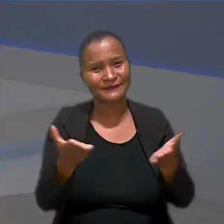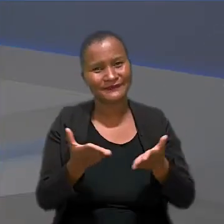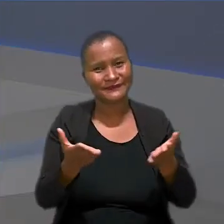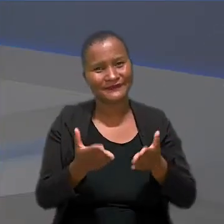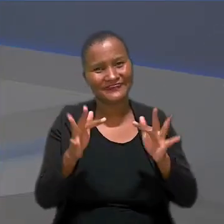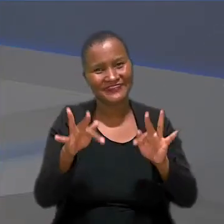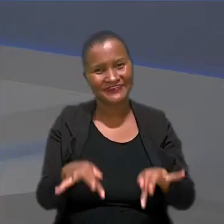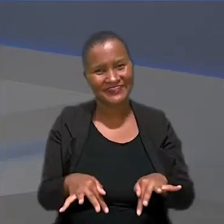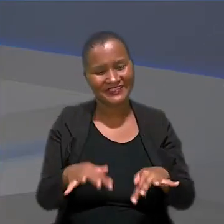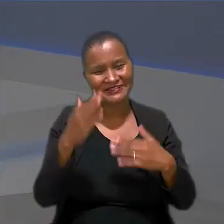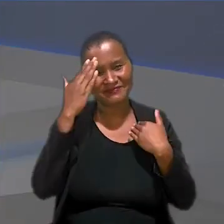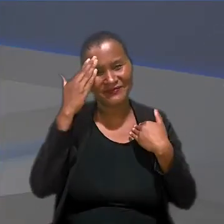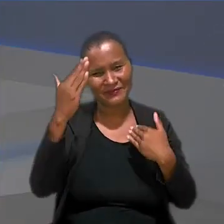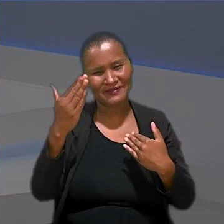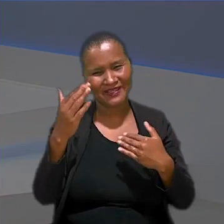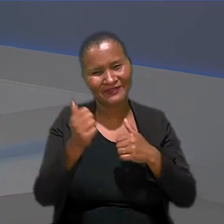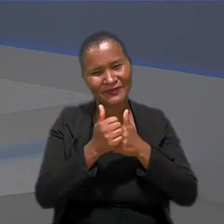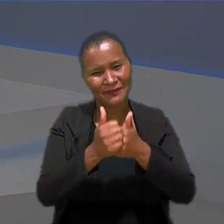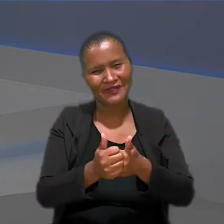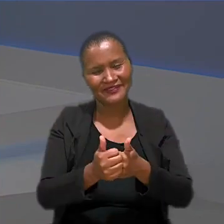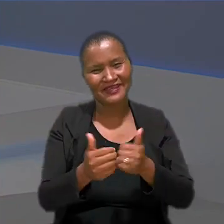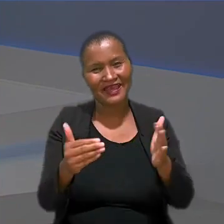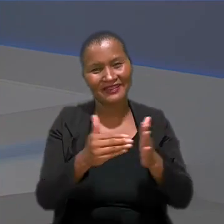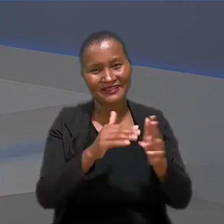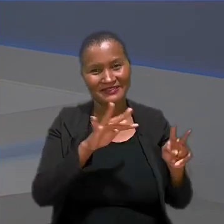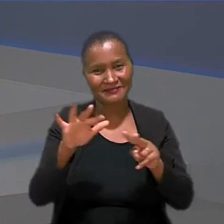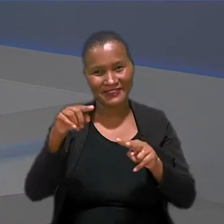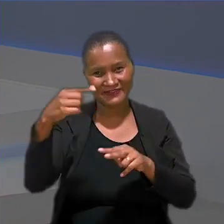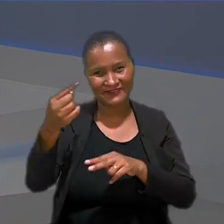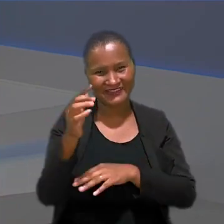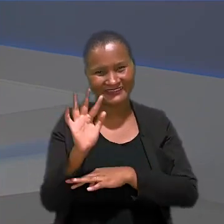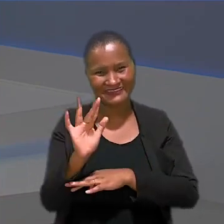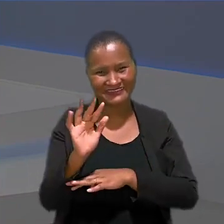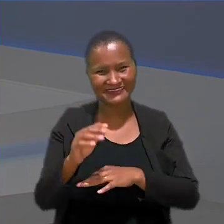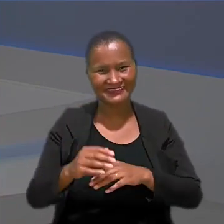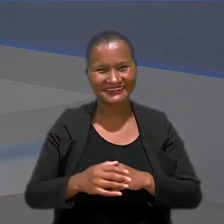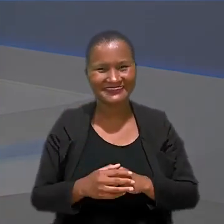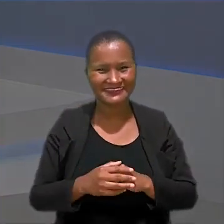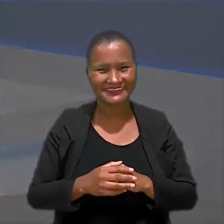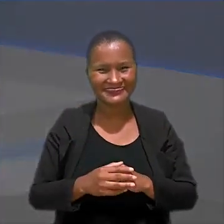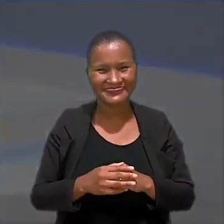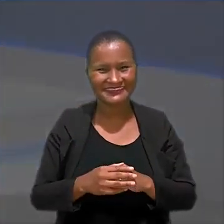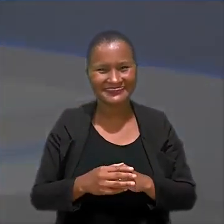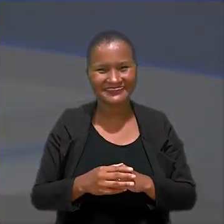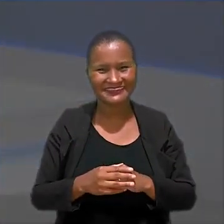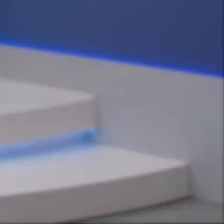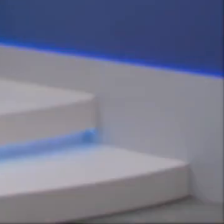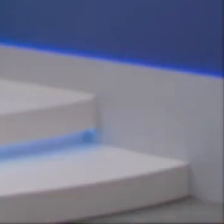Bom, por hoje a gente termina aqui. Muito obrigada pela companhia. Até semana que vem. Tchau.